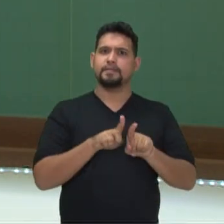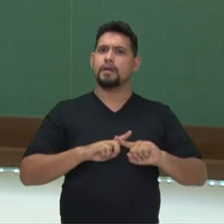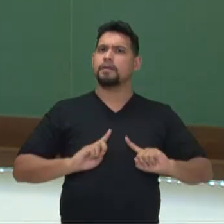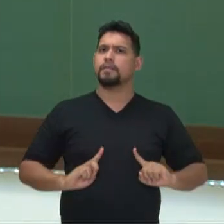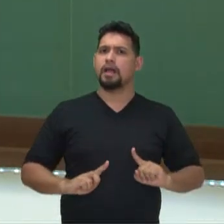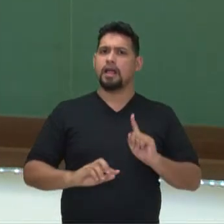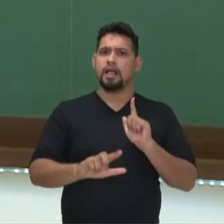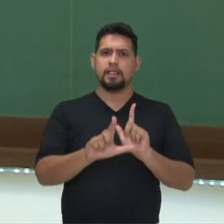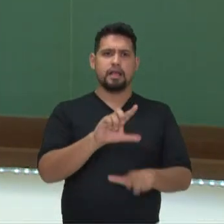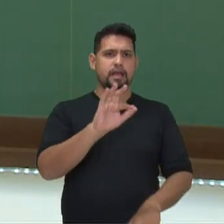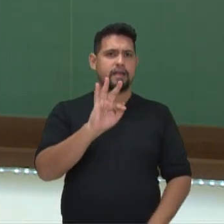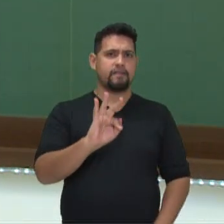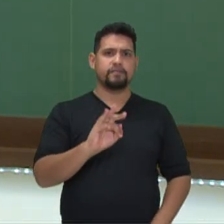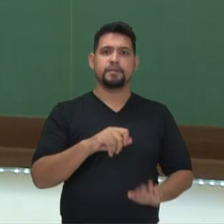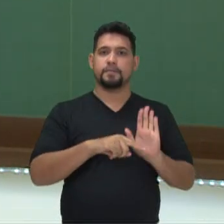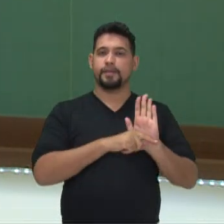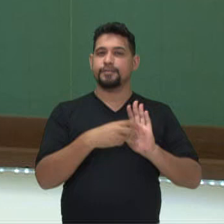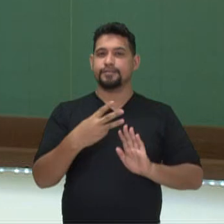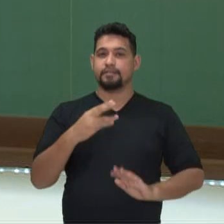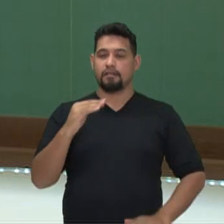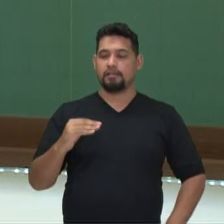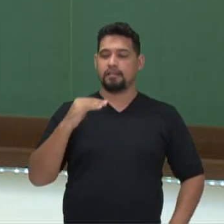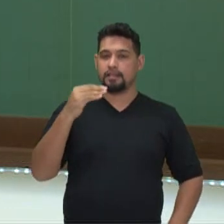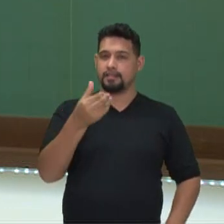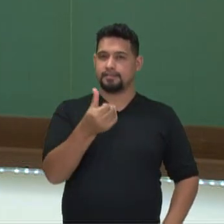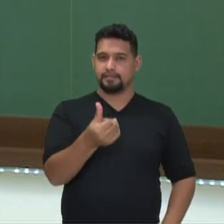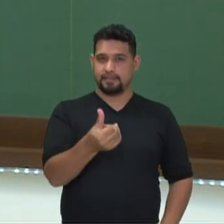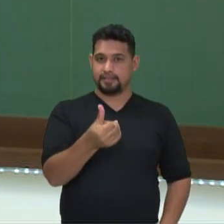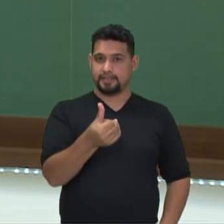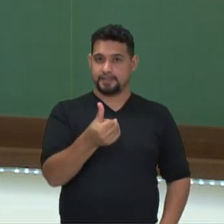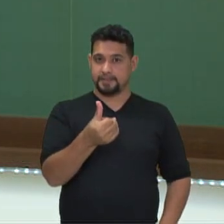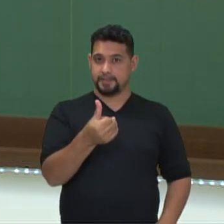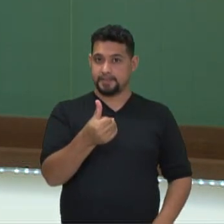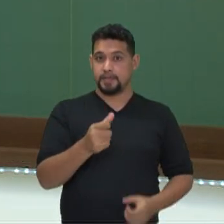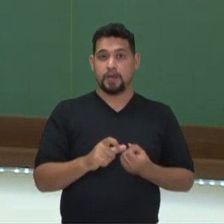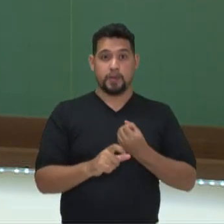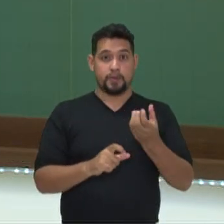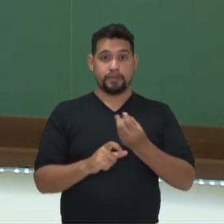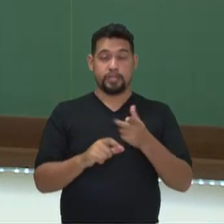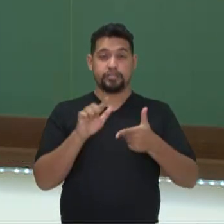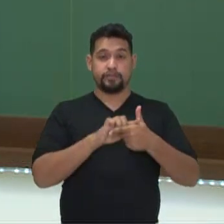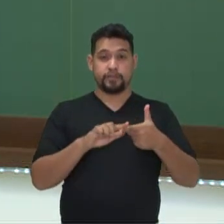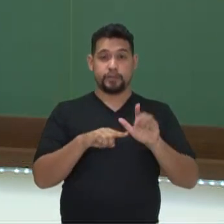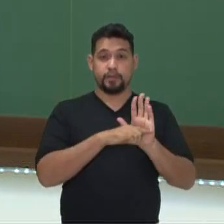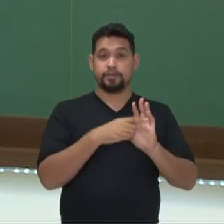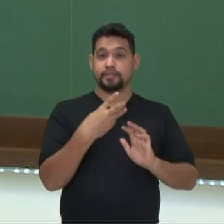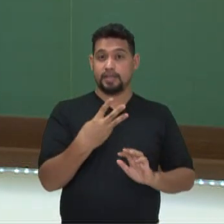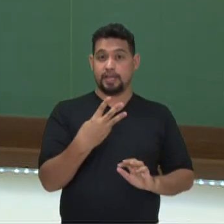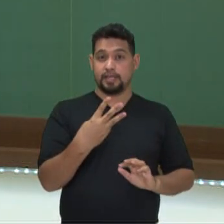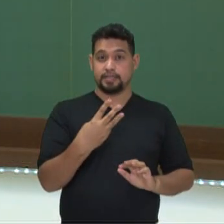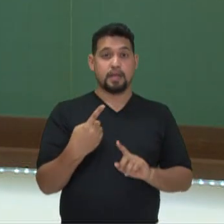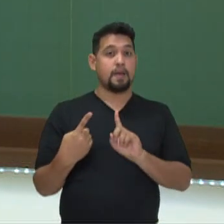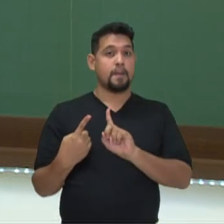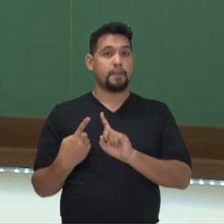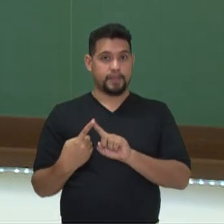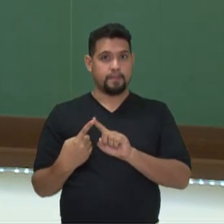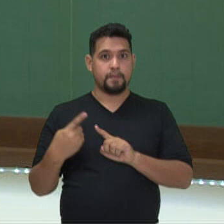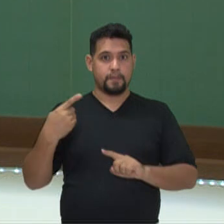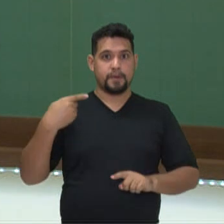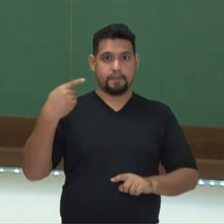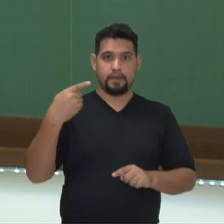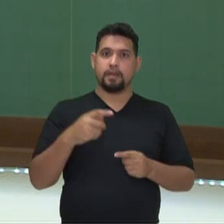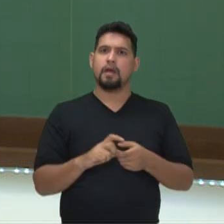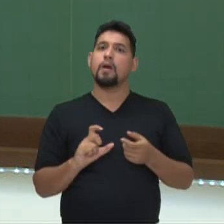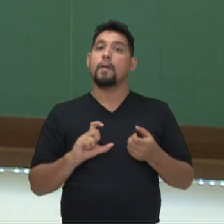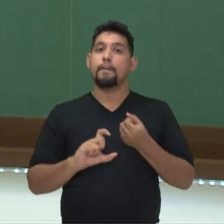letra F, menos 3 elevado à sexta potência, dividido por menos 3 elevado à primeira potência.